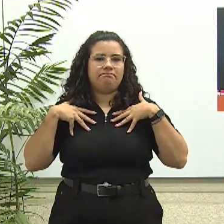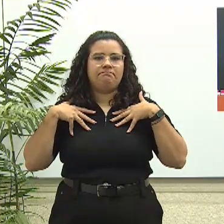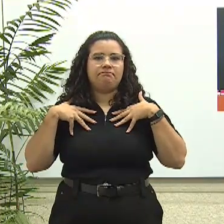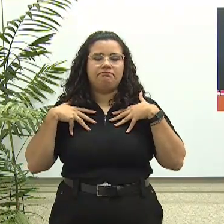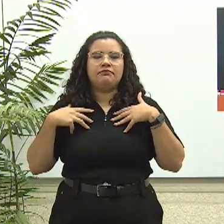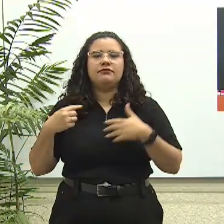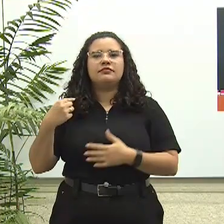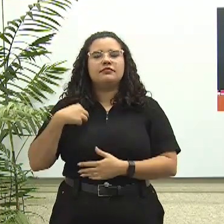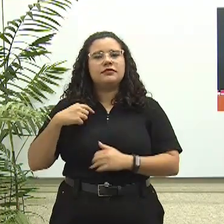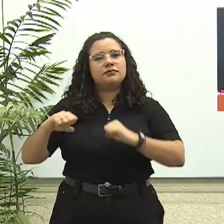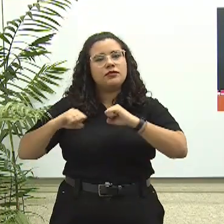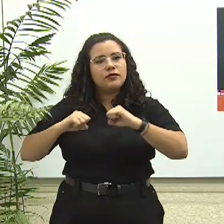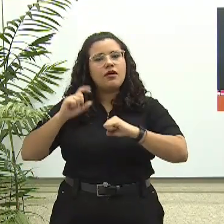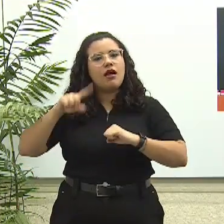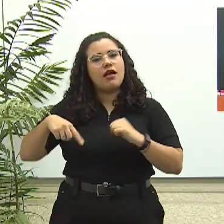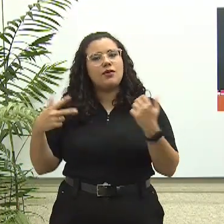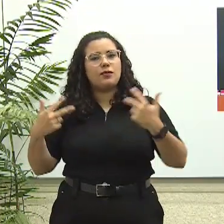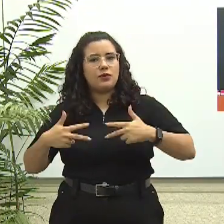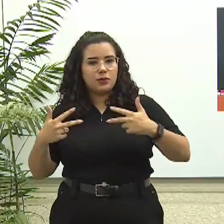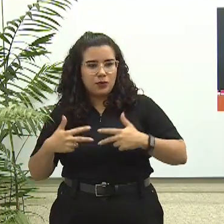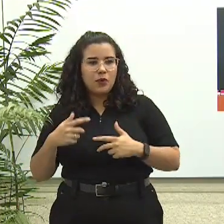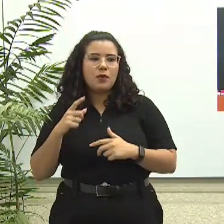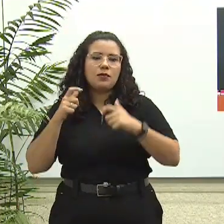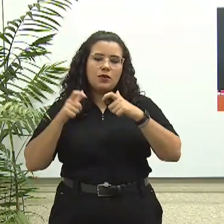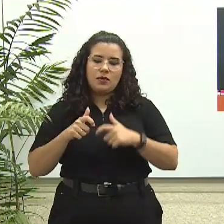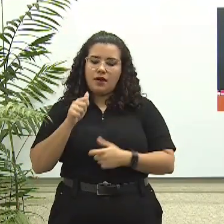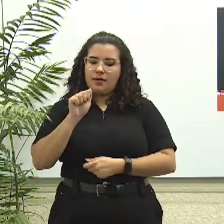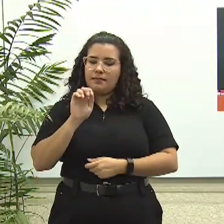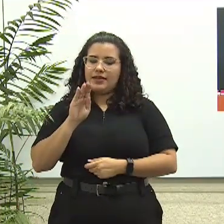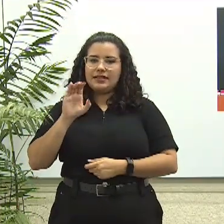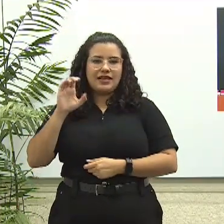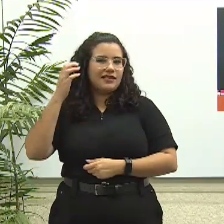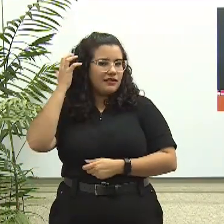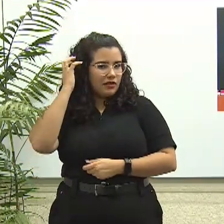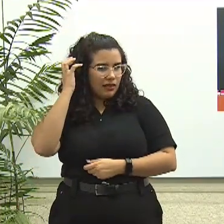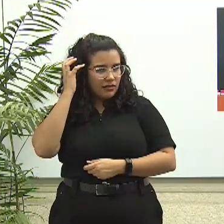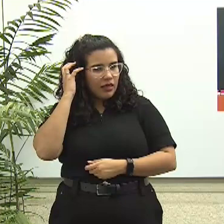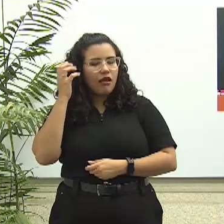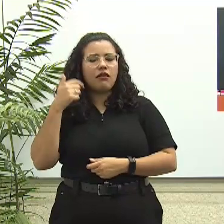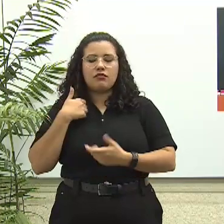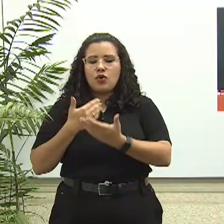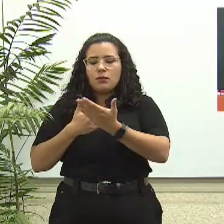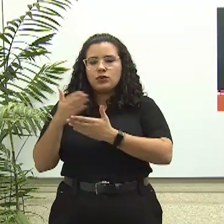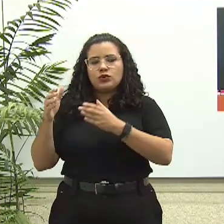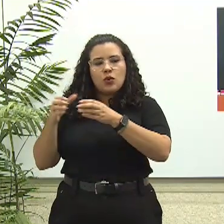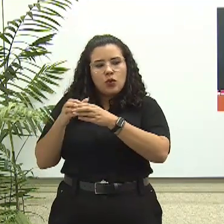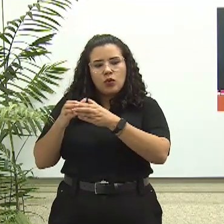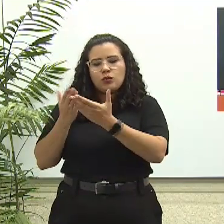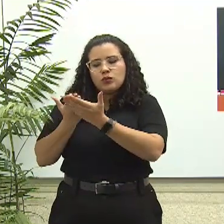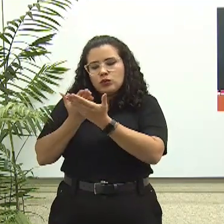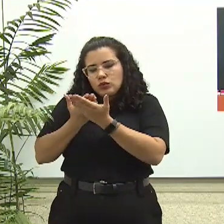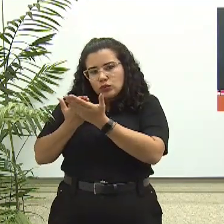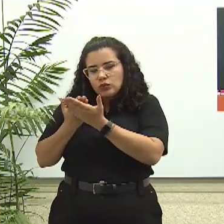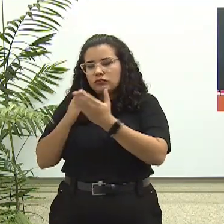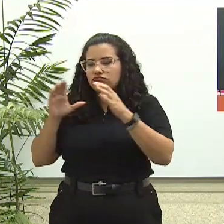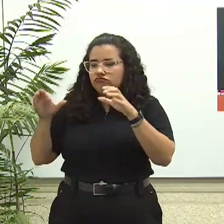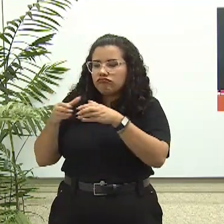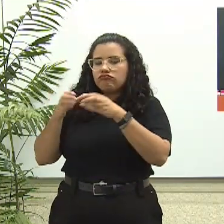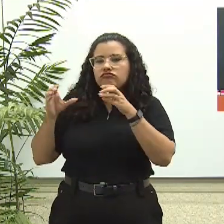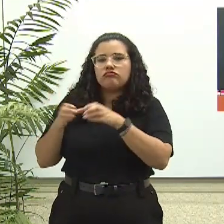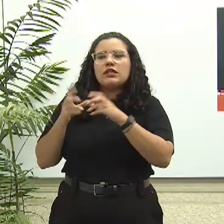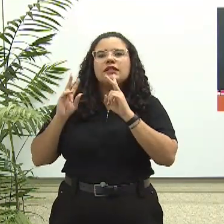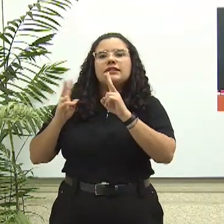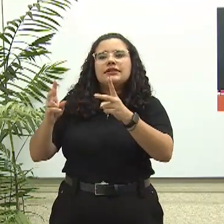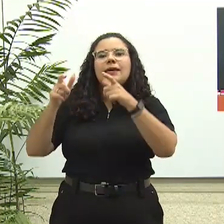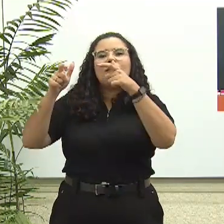eu venho do movimento hip hop e lá do ABC de Santo André e a gente começou com grupos de estudos e a gente se reunia em algumas vezes